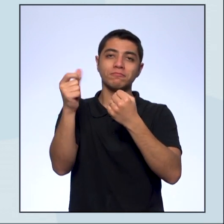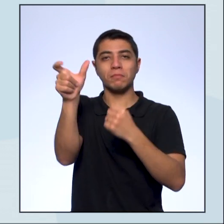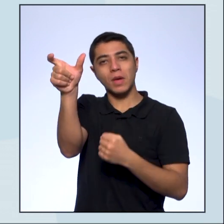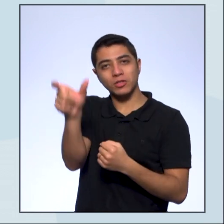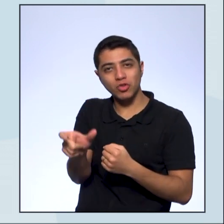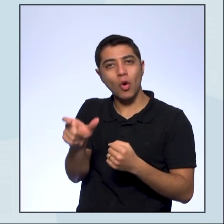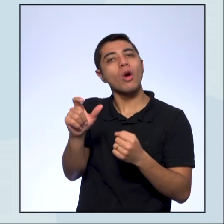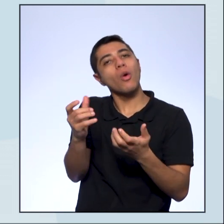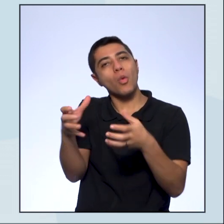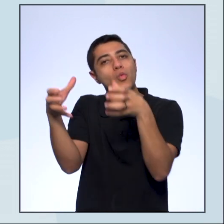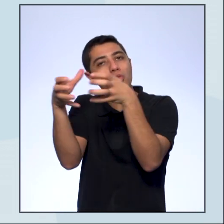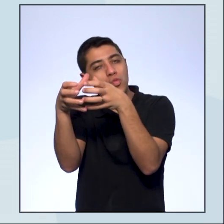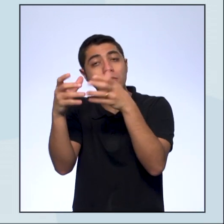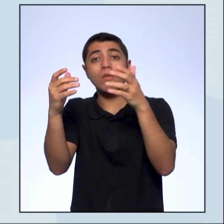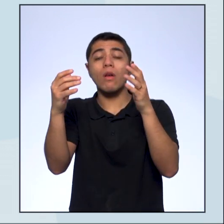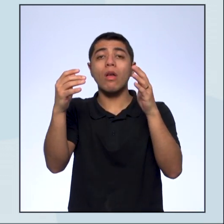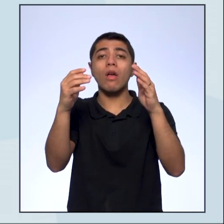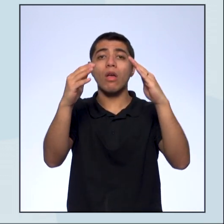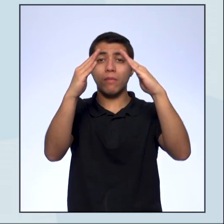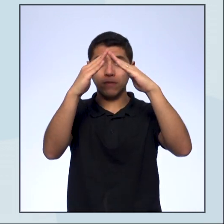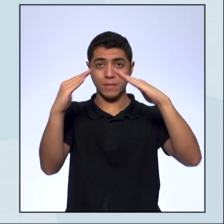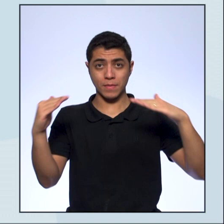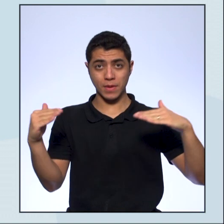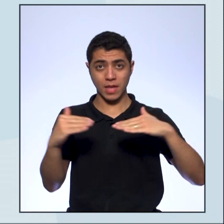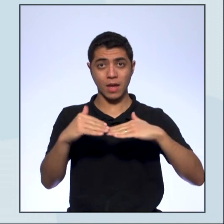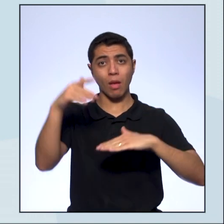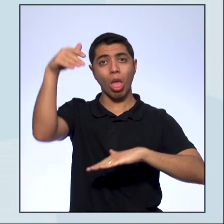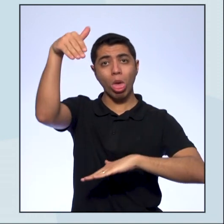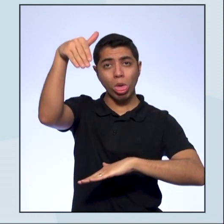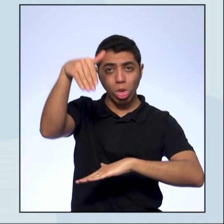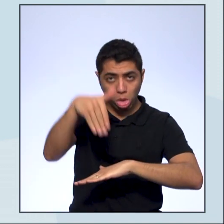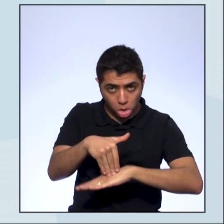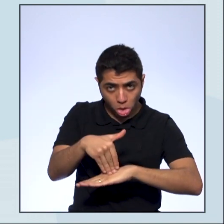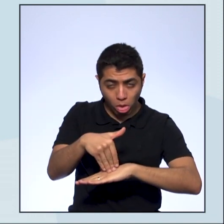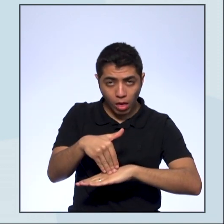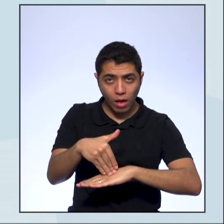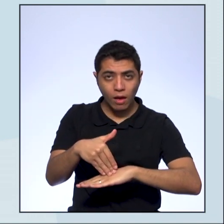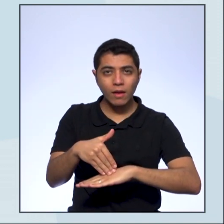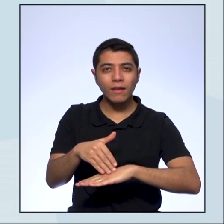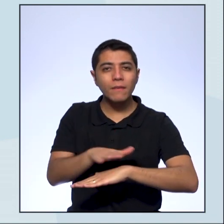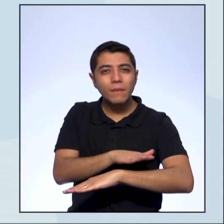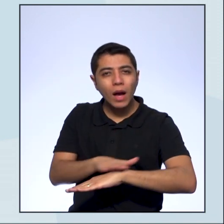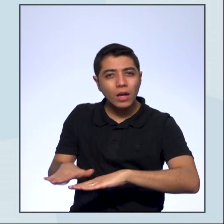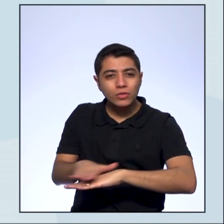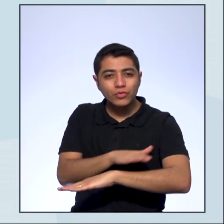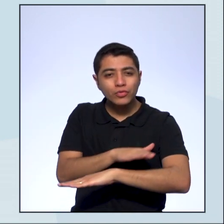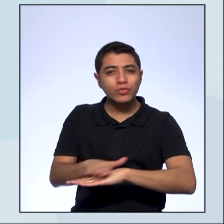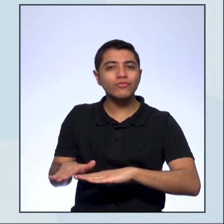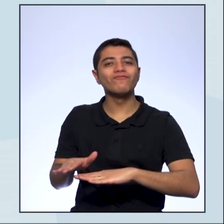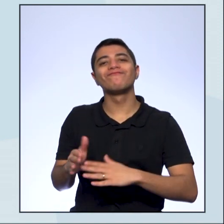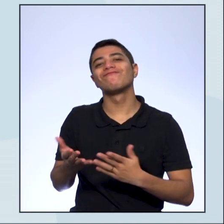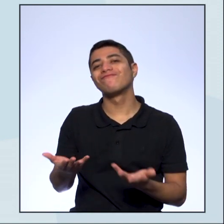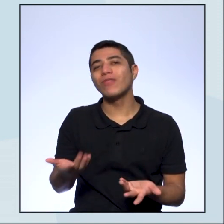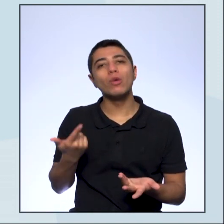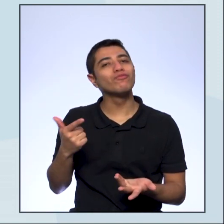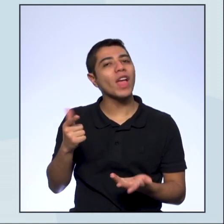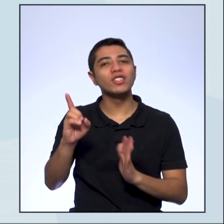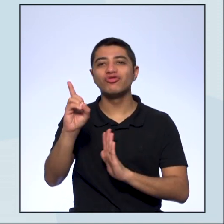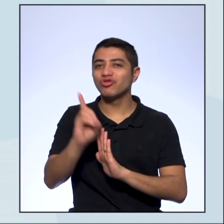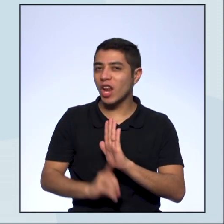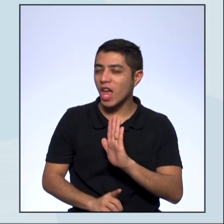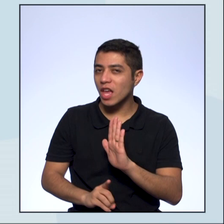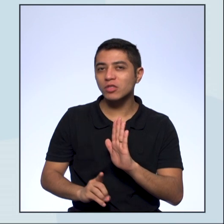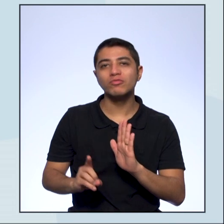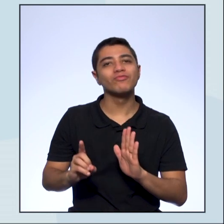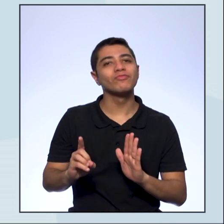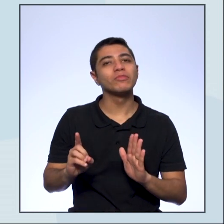base, maior a quantidade e menos espaço, menos cidadania, né? Menos direitos tem. Então, claro que lá na